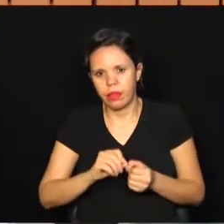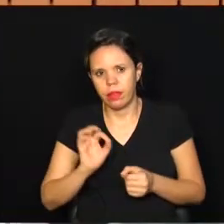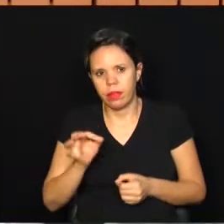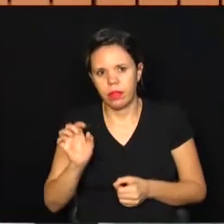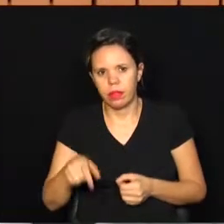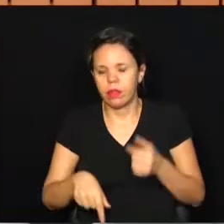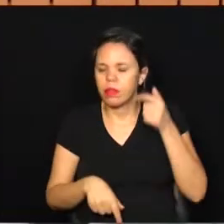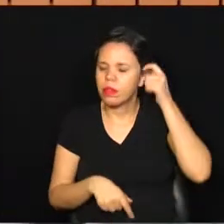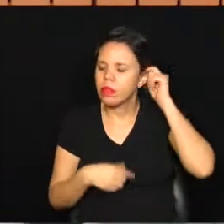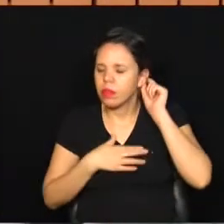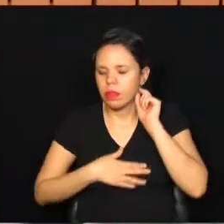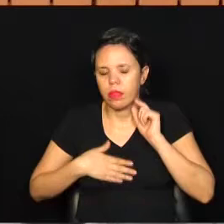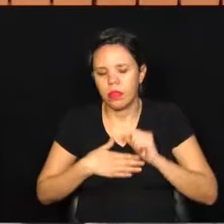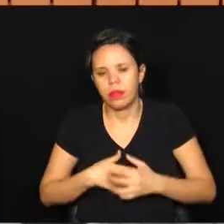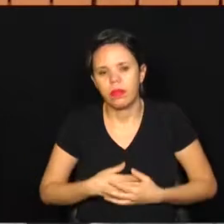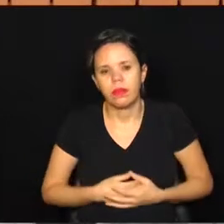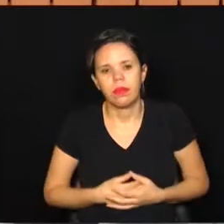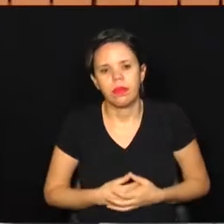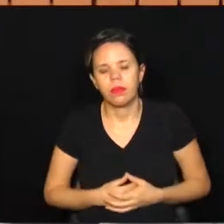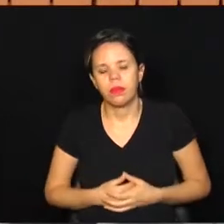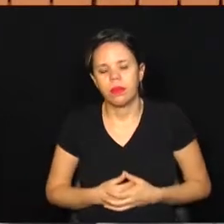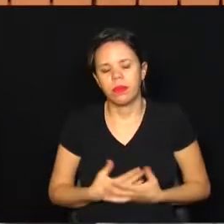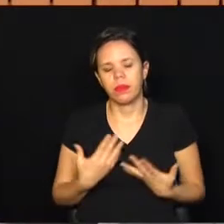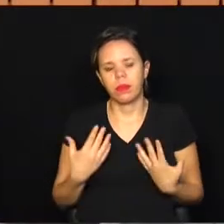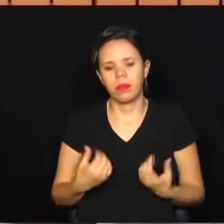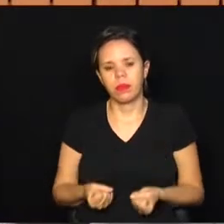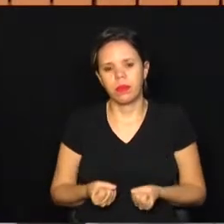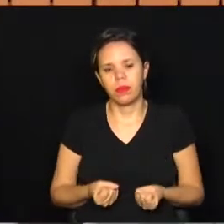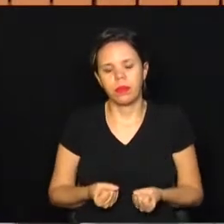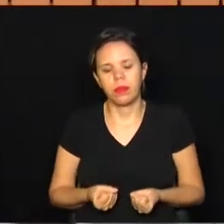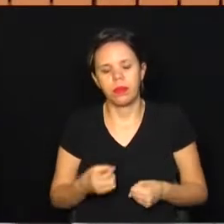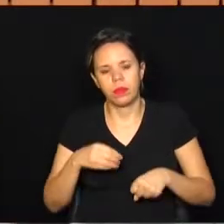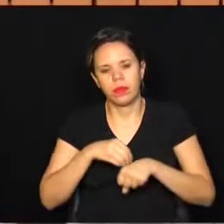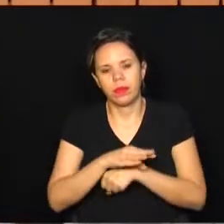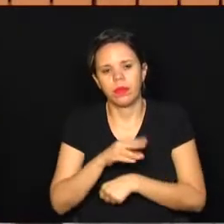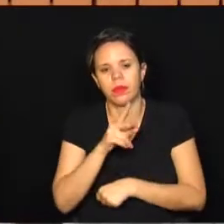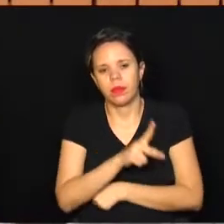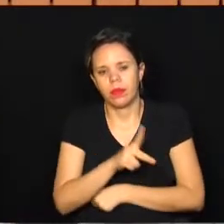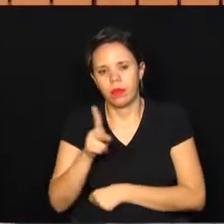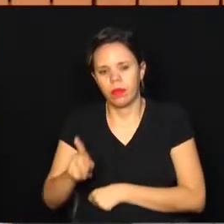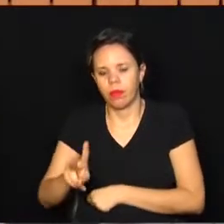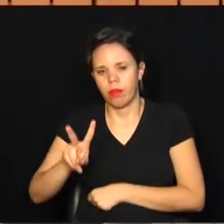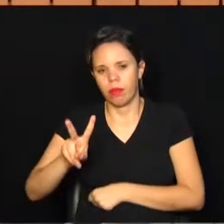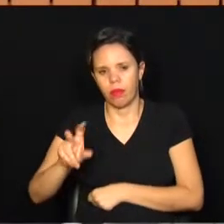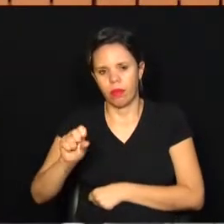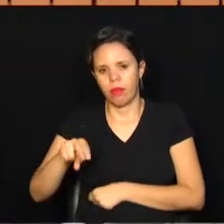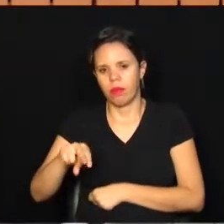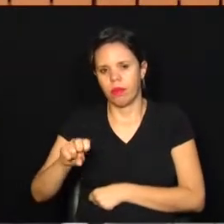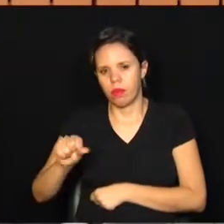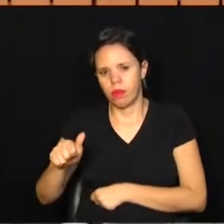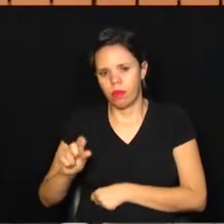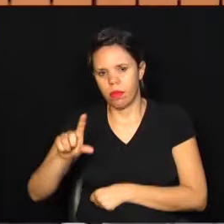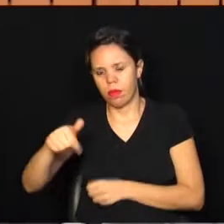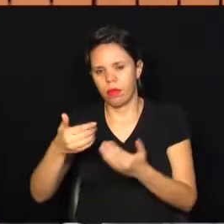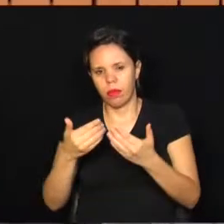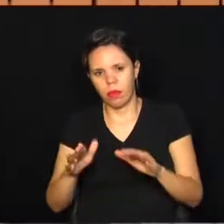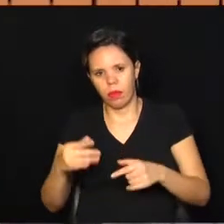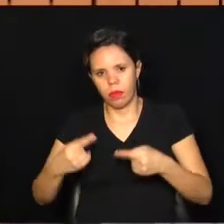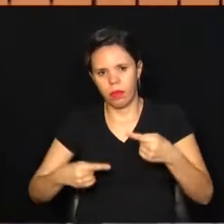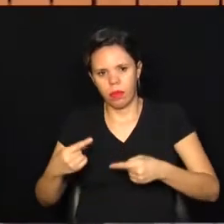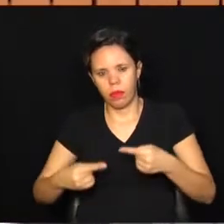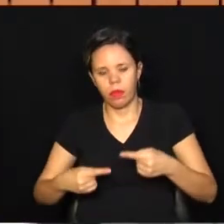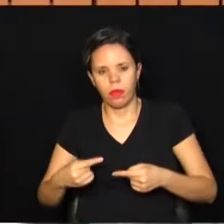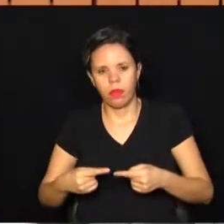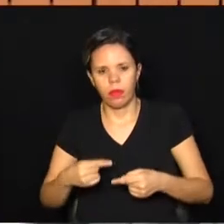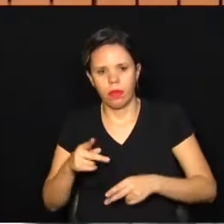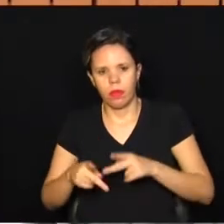e será um prazer. Bom, vamos passar à professora Vanessa e em seguida a gente abre o debate, né, para